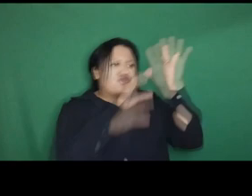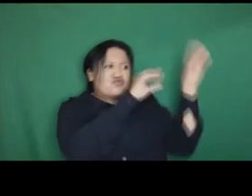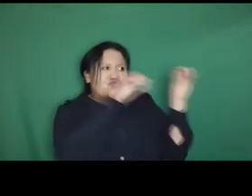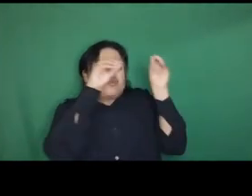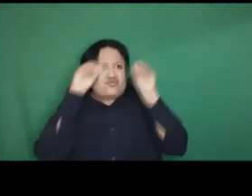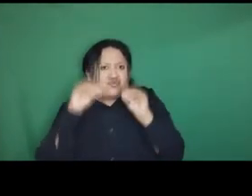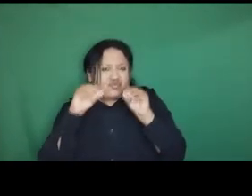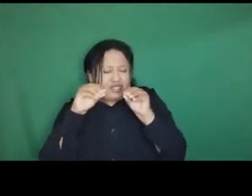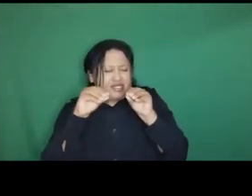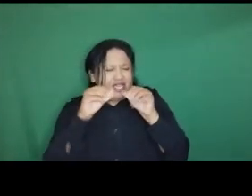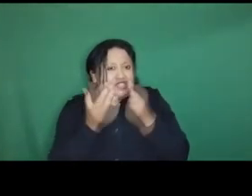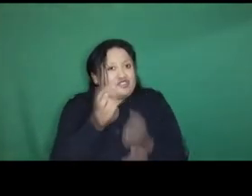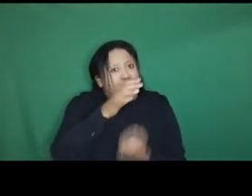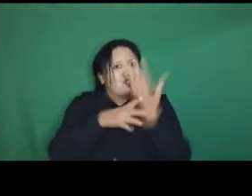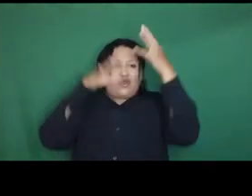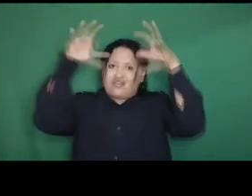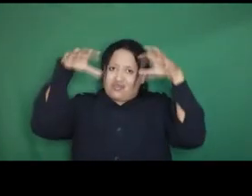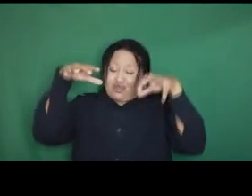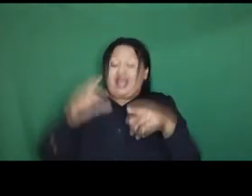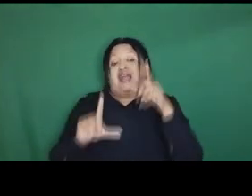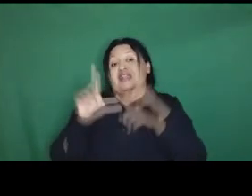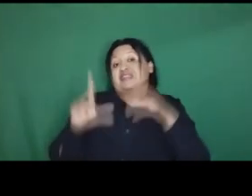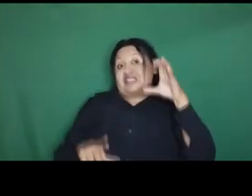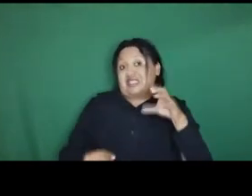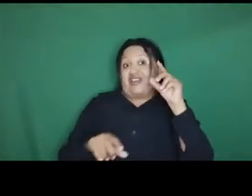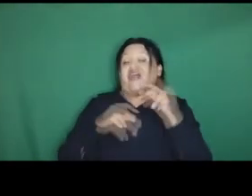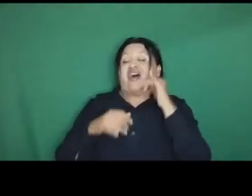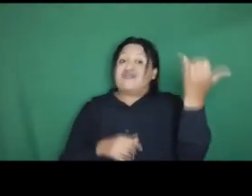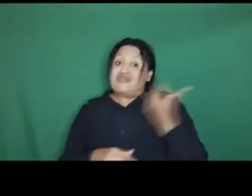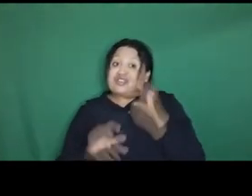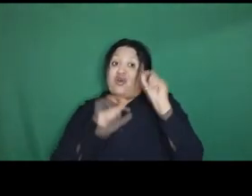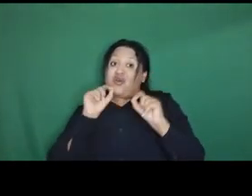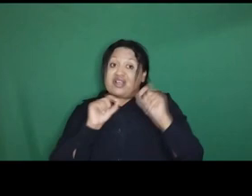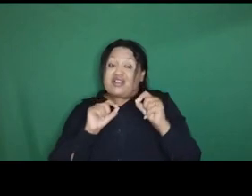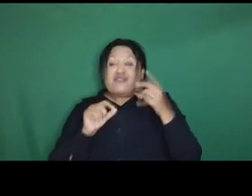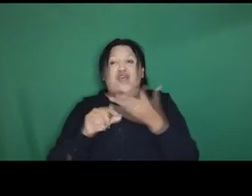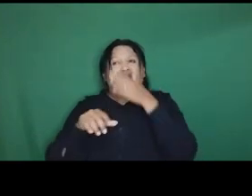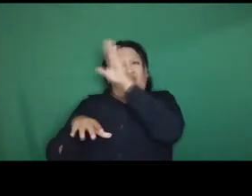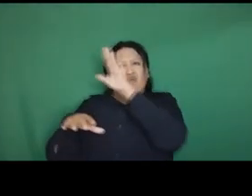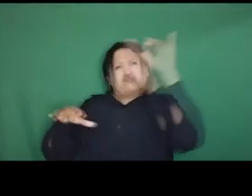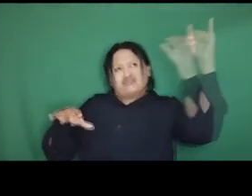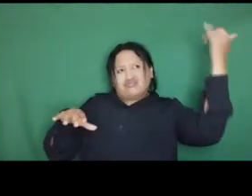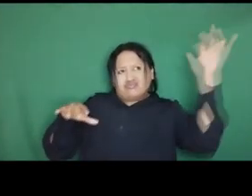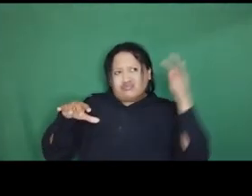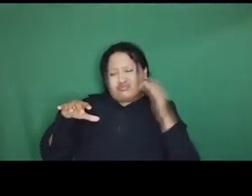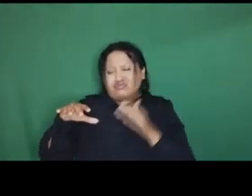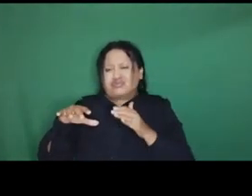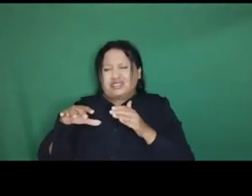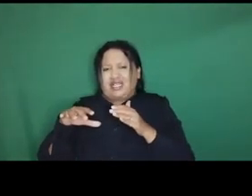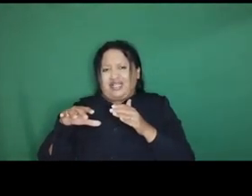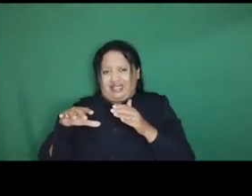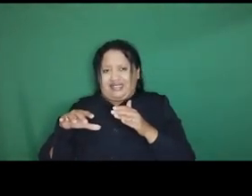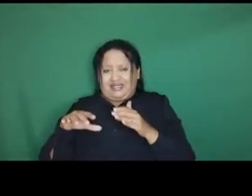e provocaram essas chuvas né e a letra C diz a gente assim que foram as ondas de leste que contribuíram significativamente